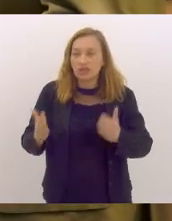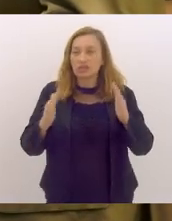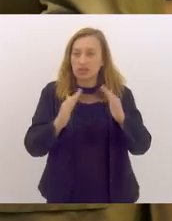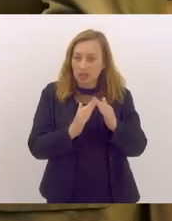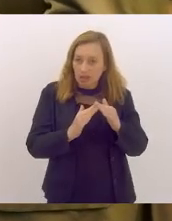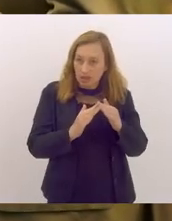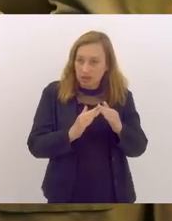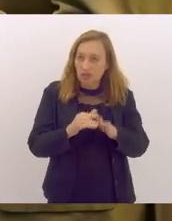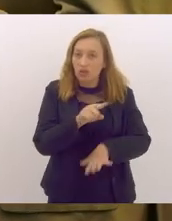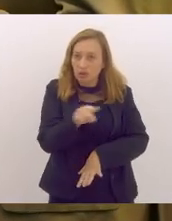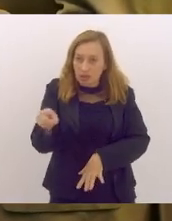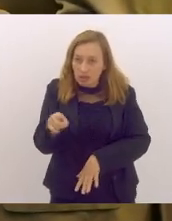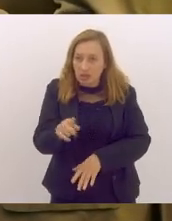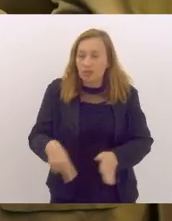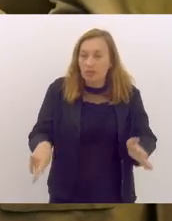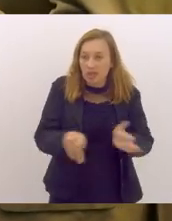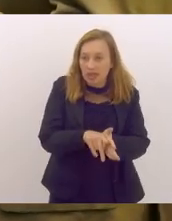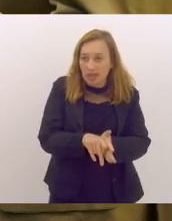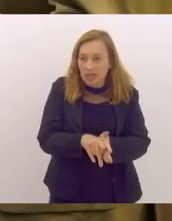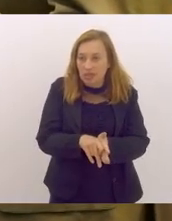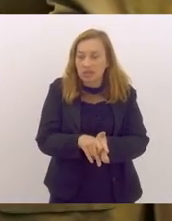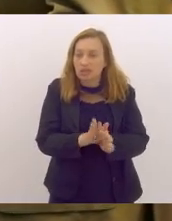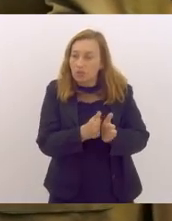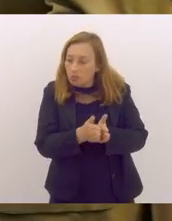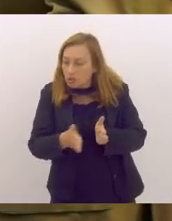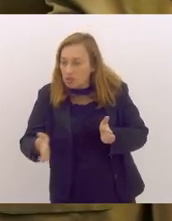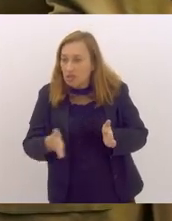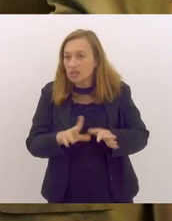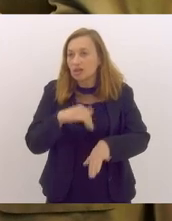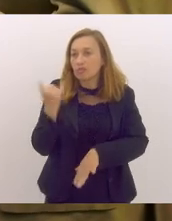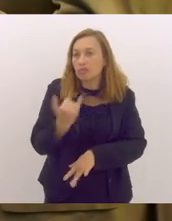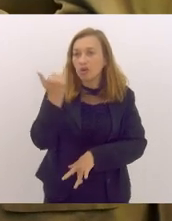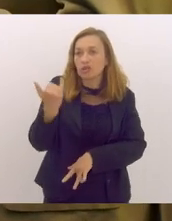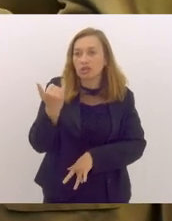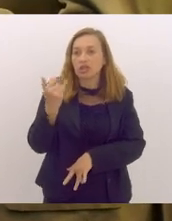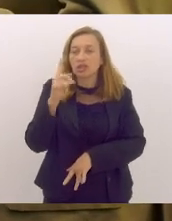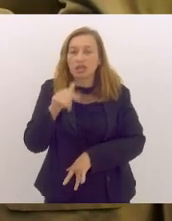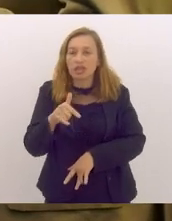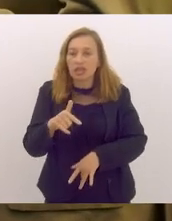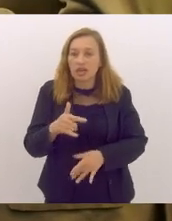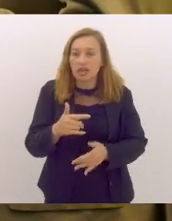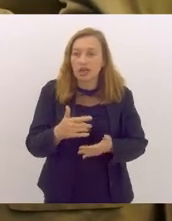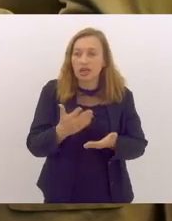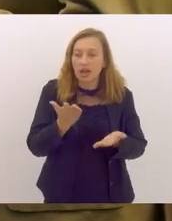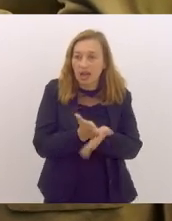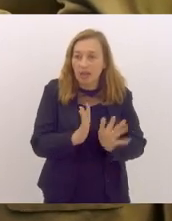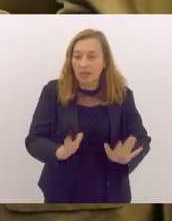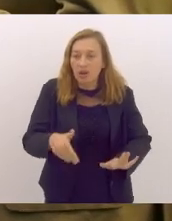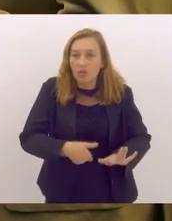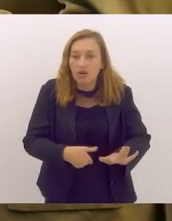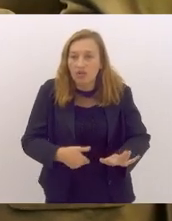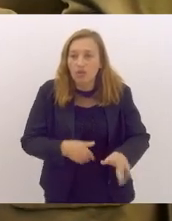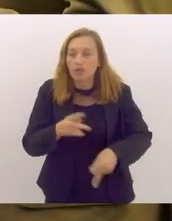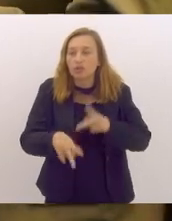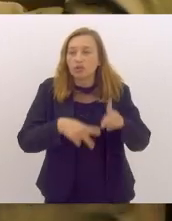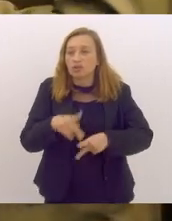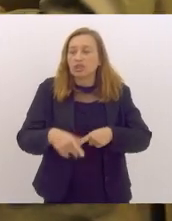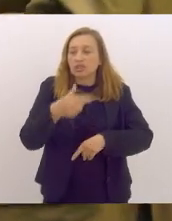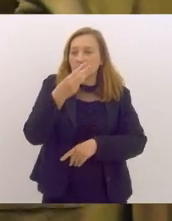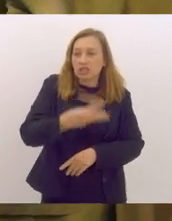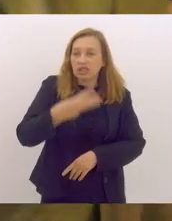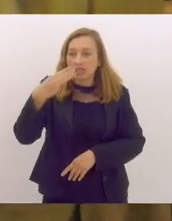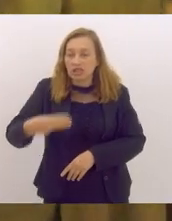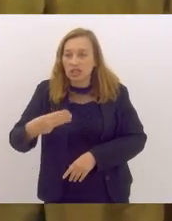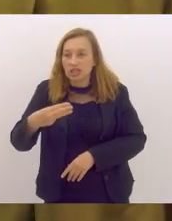casa. Vocês fazem parte de um processo importante que é de matar a fome do nosso povo. Tem 33 milhões